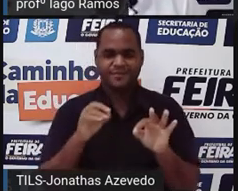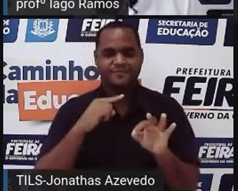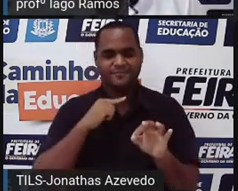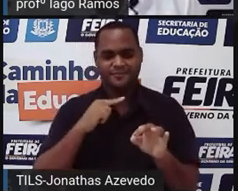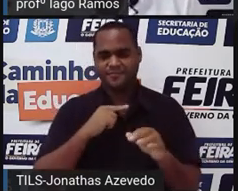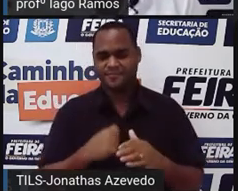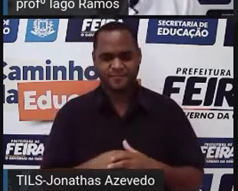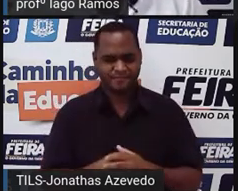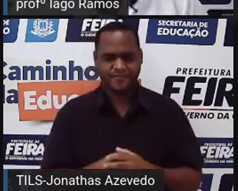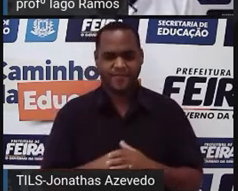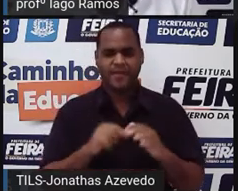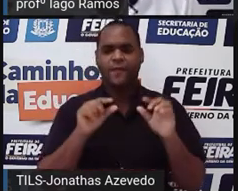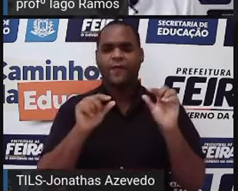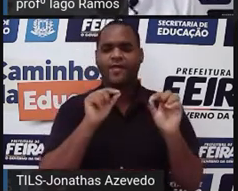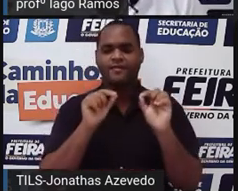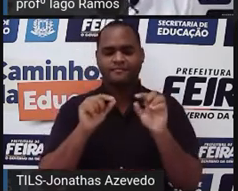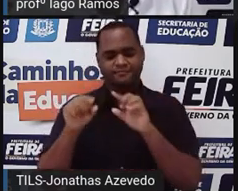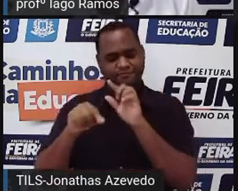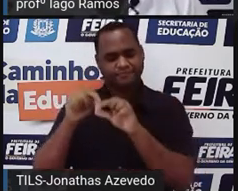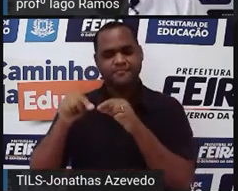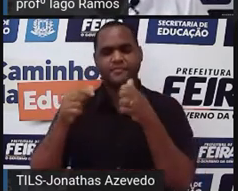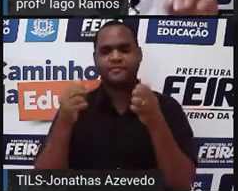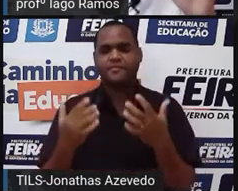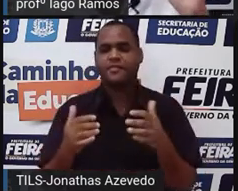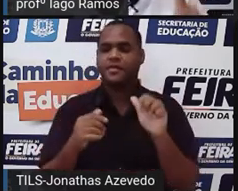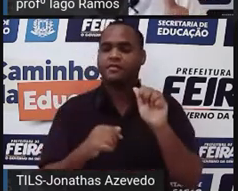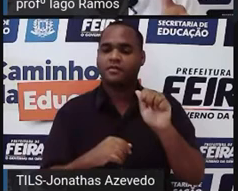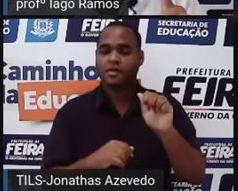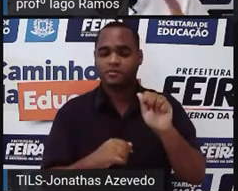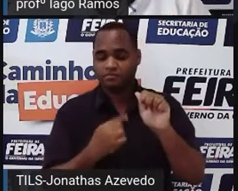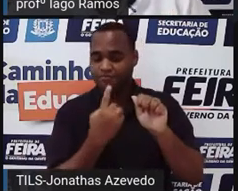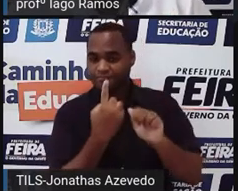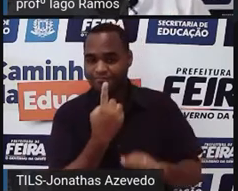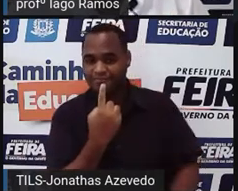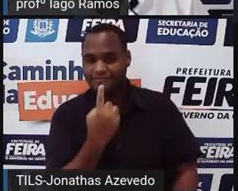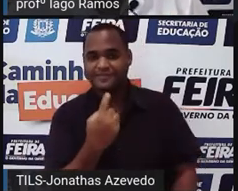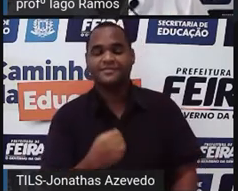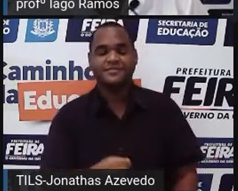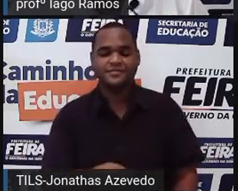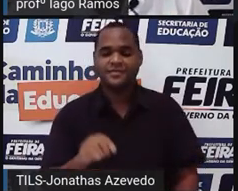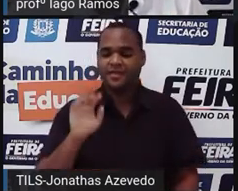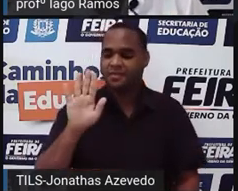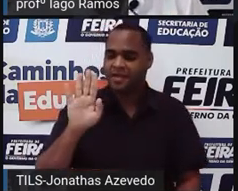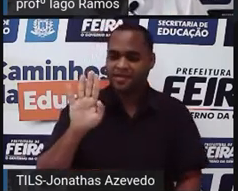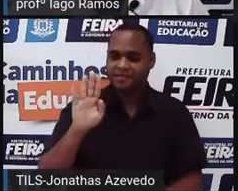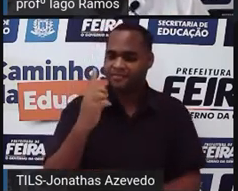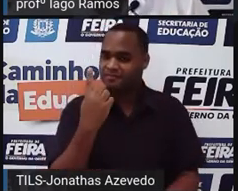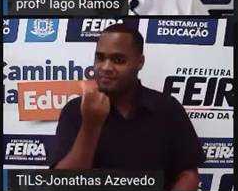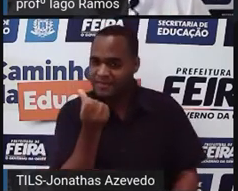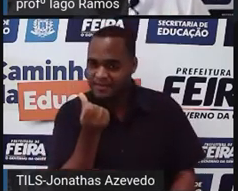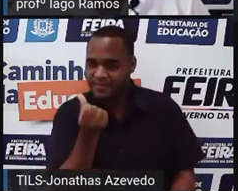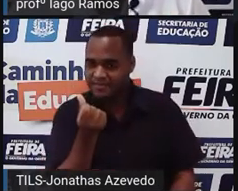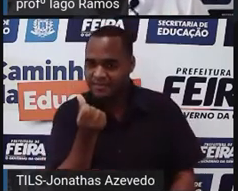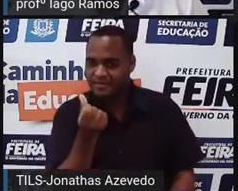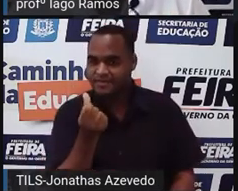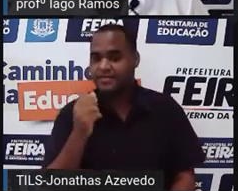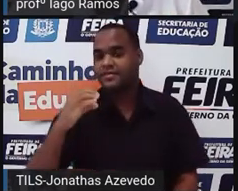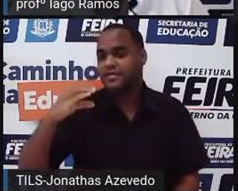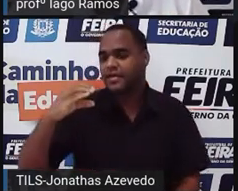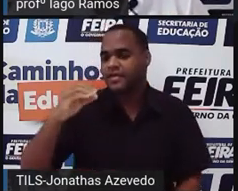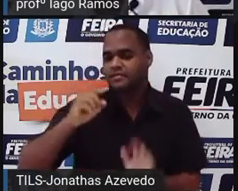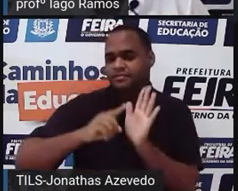O que é que a gente tem de opções ali? Na letra A, 1, na letra B, 16, na letra